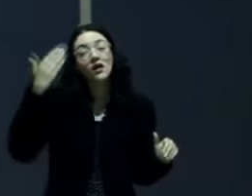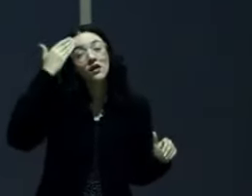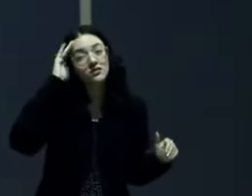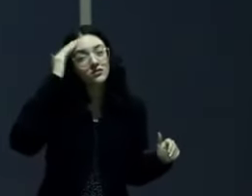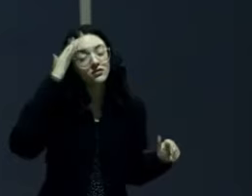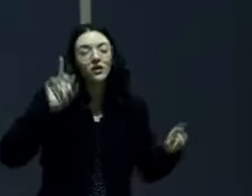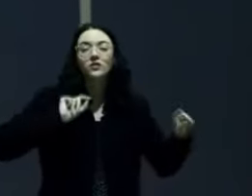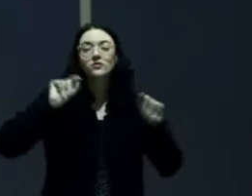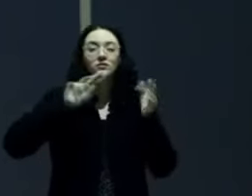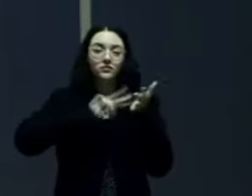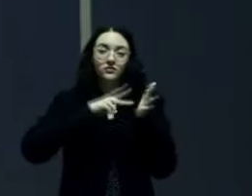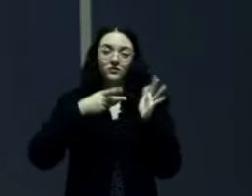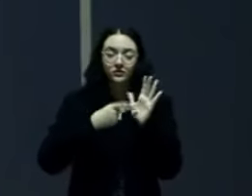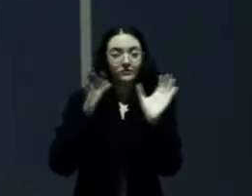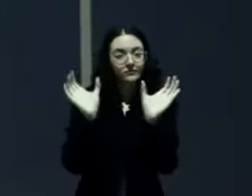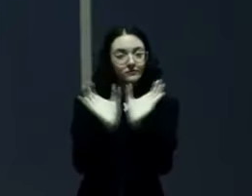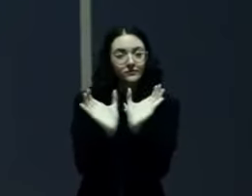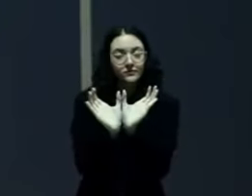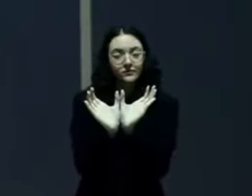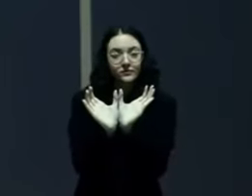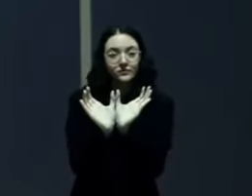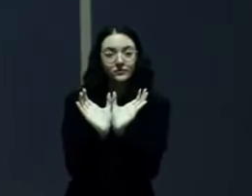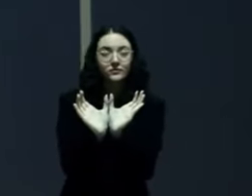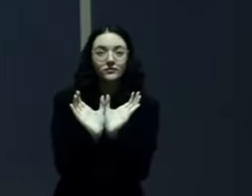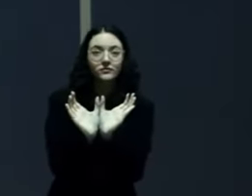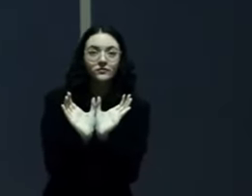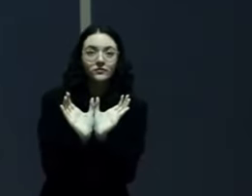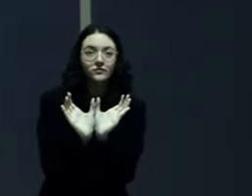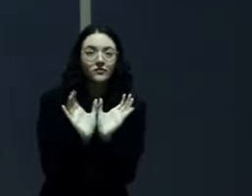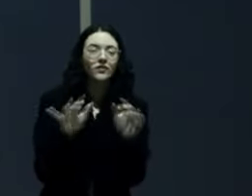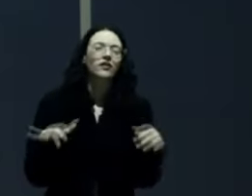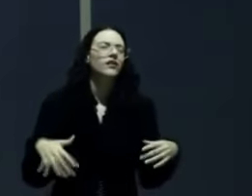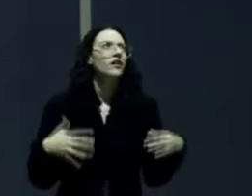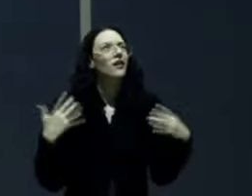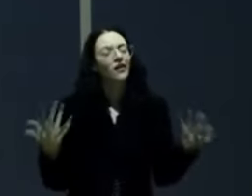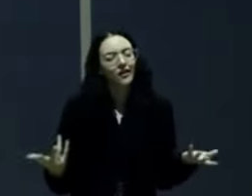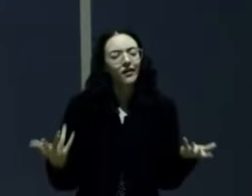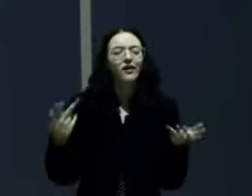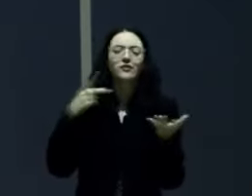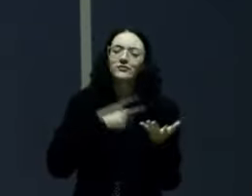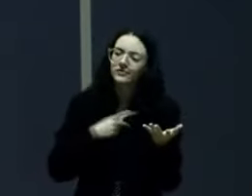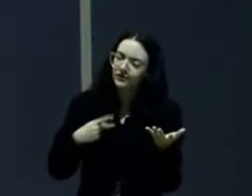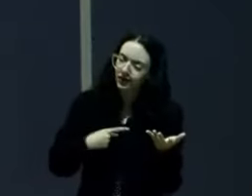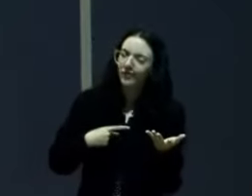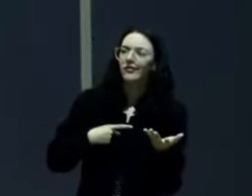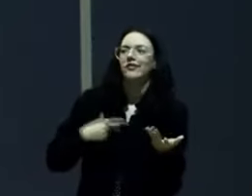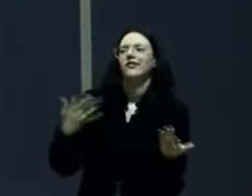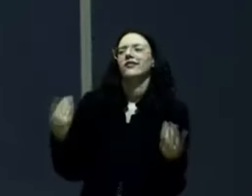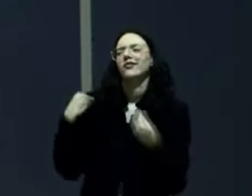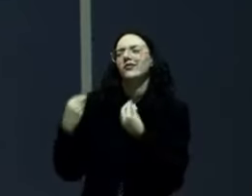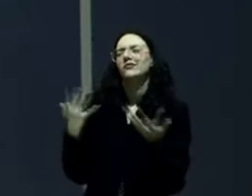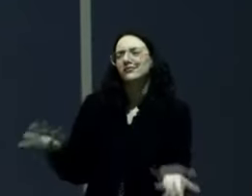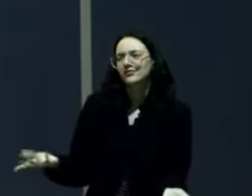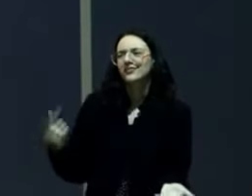entendermos o que é a ceia do Senhor. Pastor, isso é muito óbvio. Mas o óbvio precisa ser